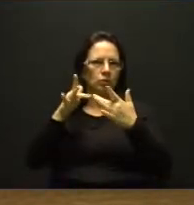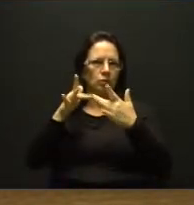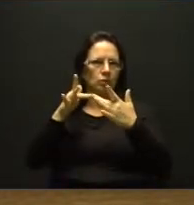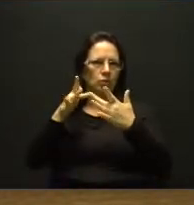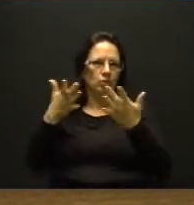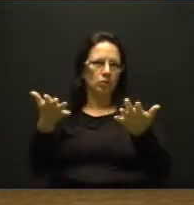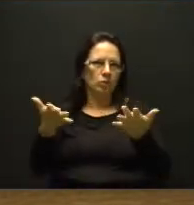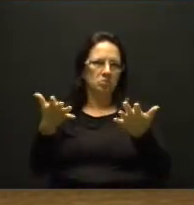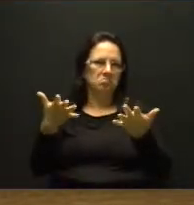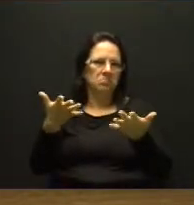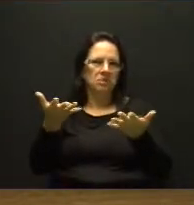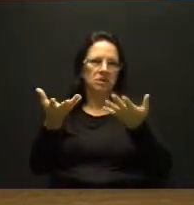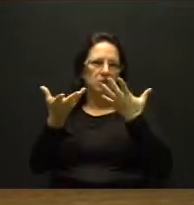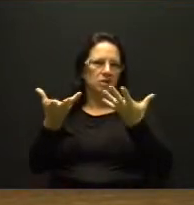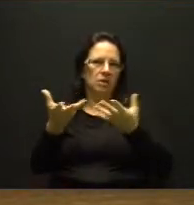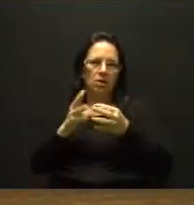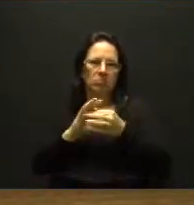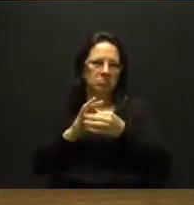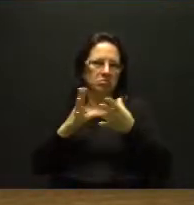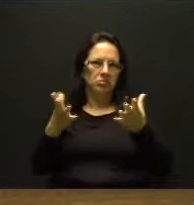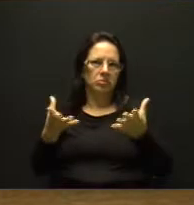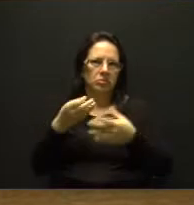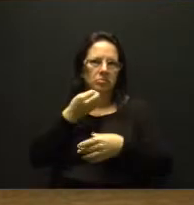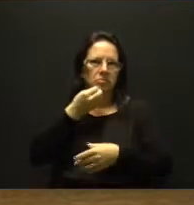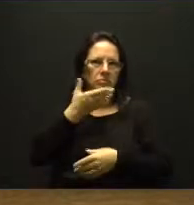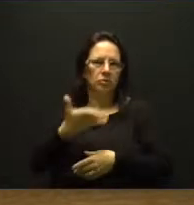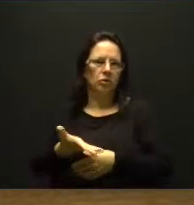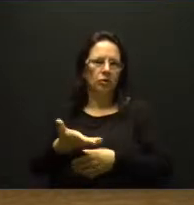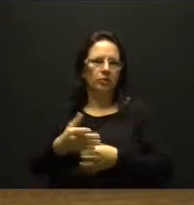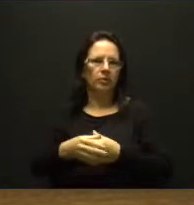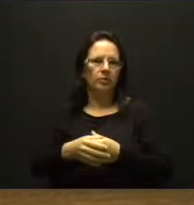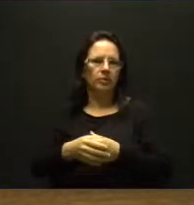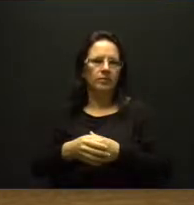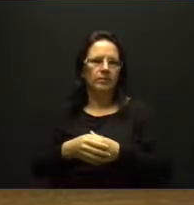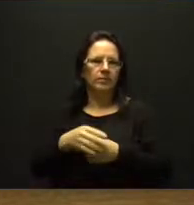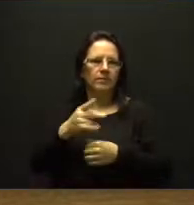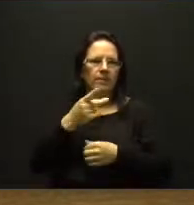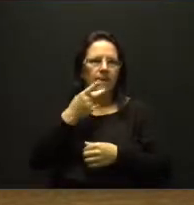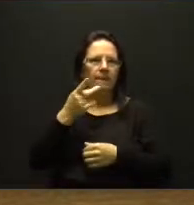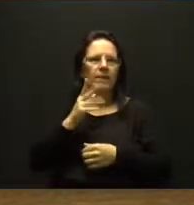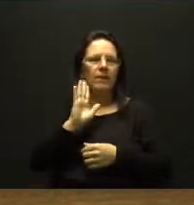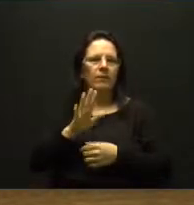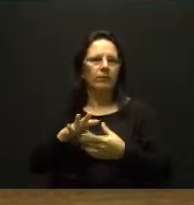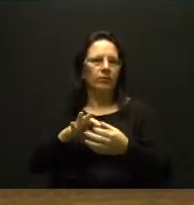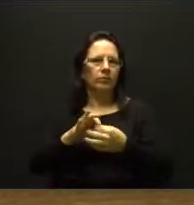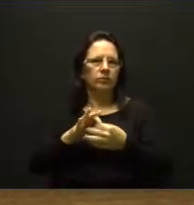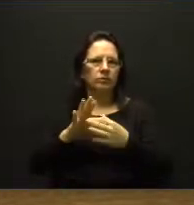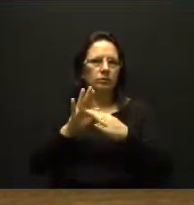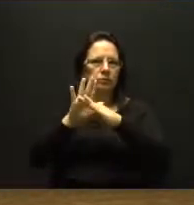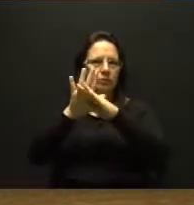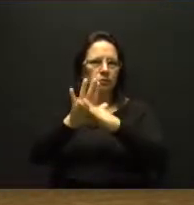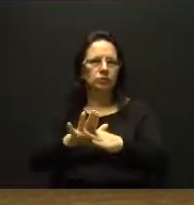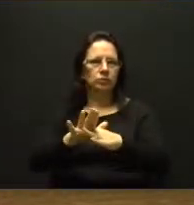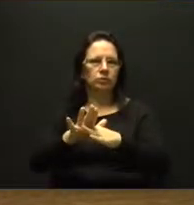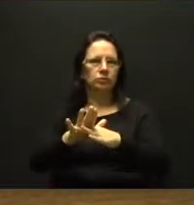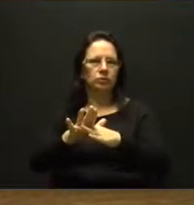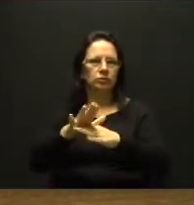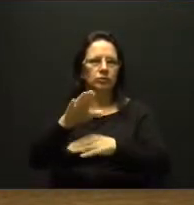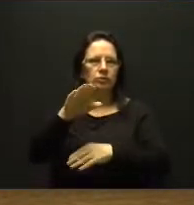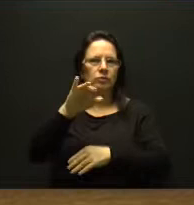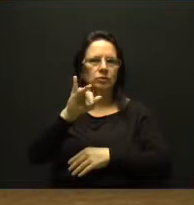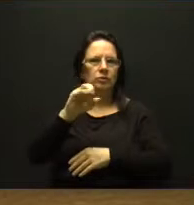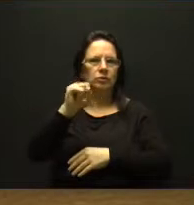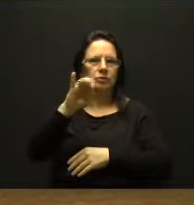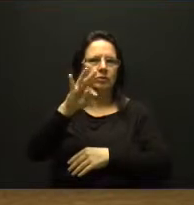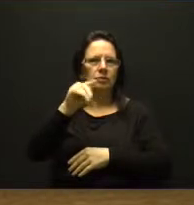feito sem deixar claro que foi colocado foi deposto um recurso nesse momento para as instalações que outrora